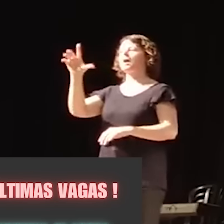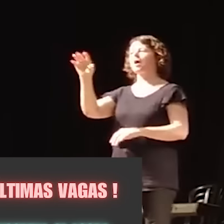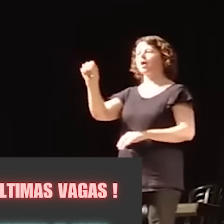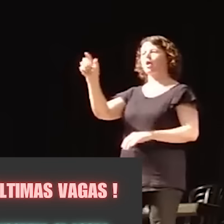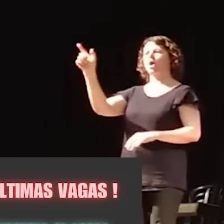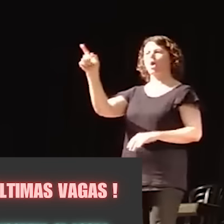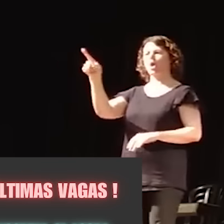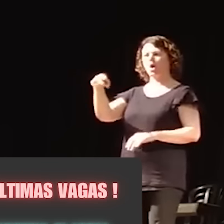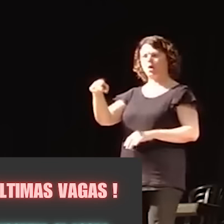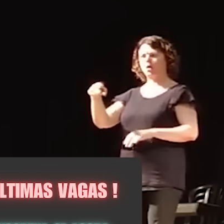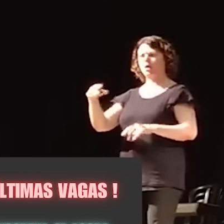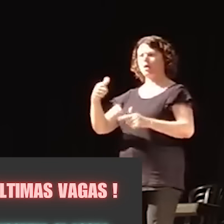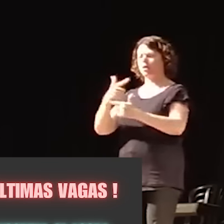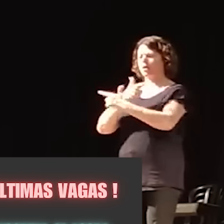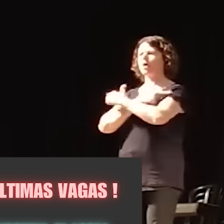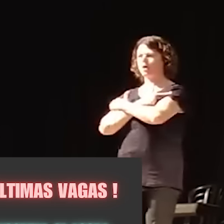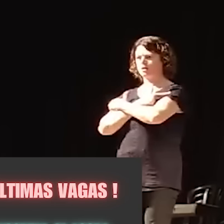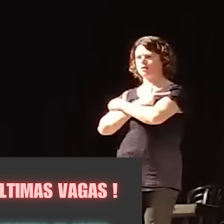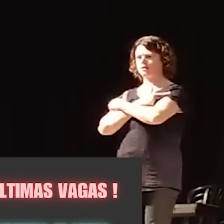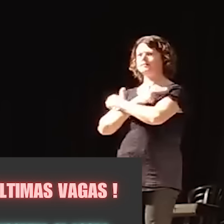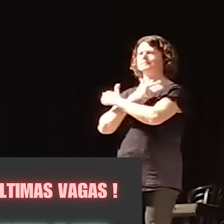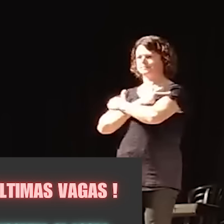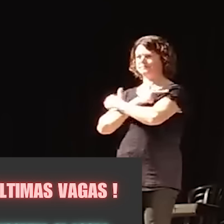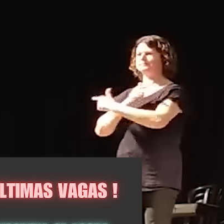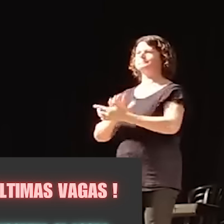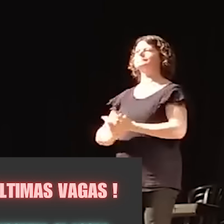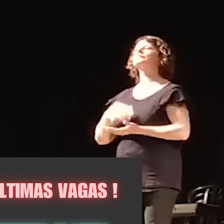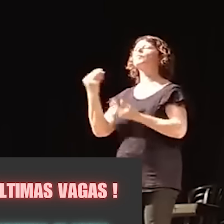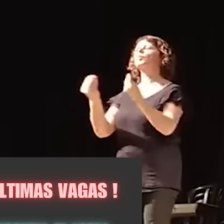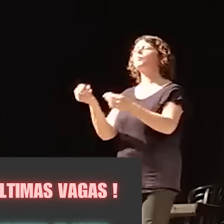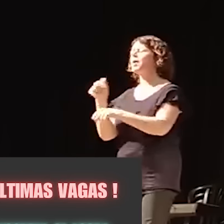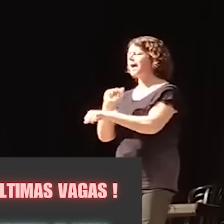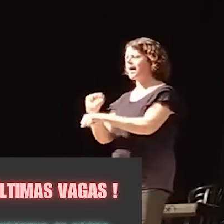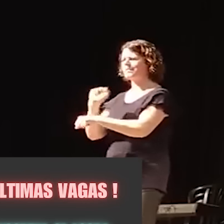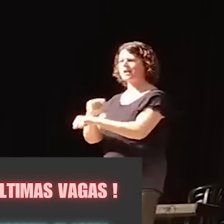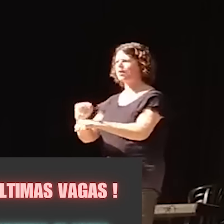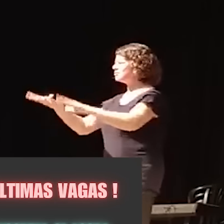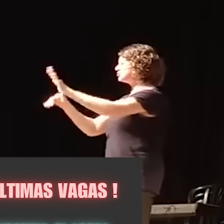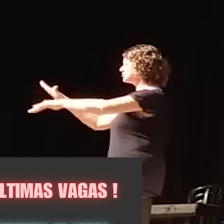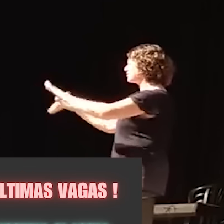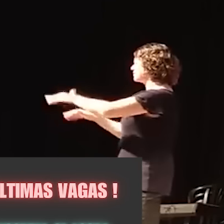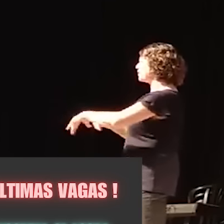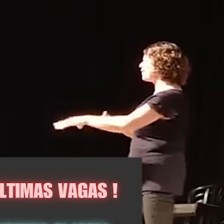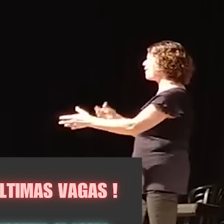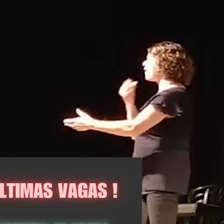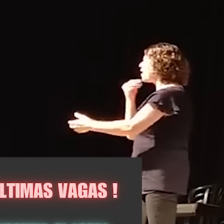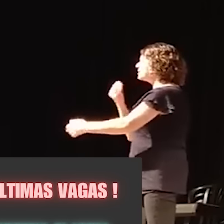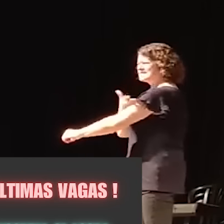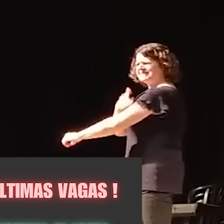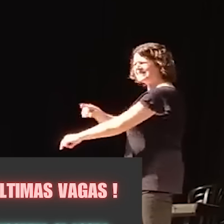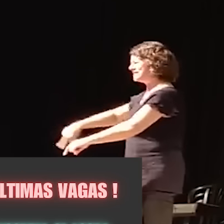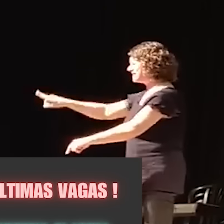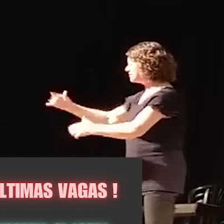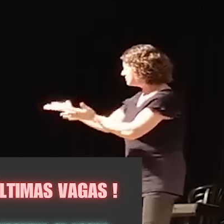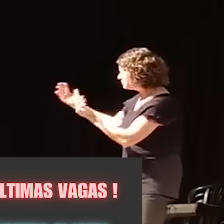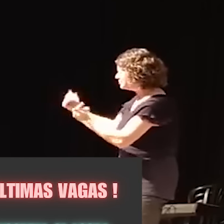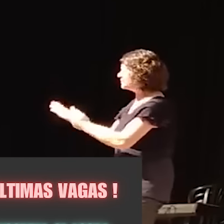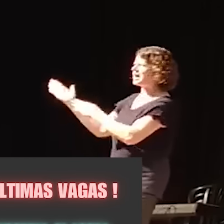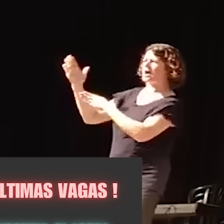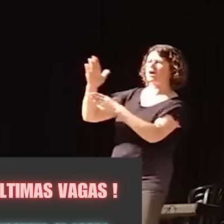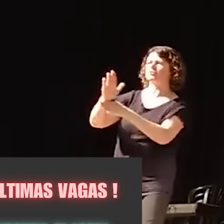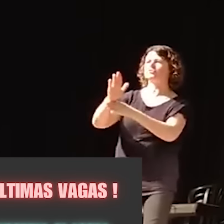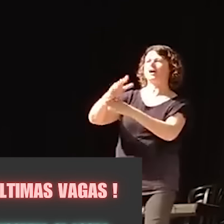como Abraão juntou 318 homens treinados na sua casa para libertar um cativo para libertar o seu sobrinho cativo e